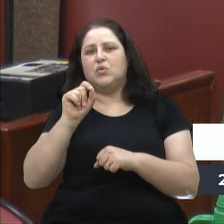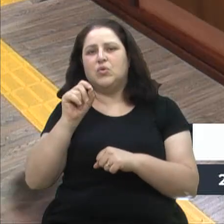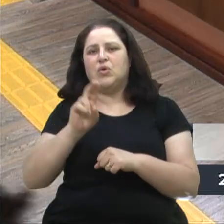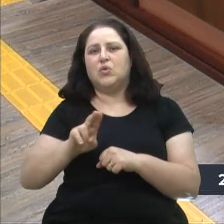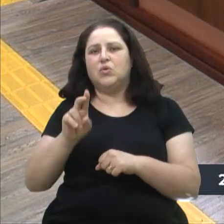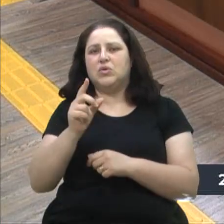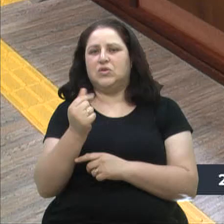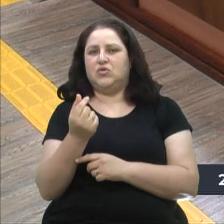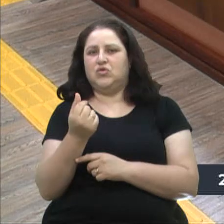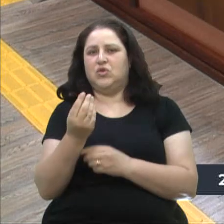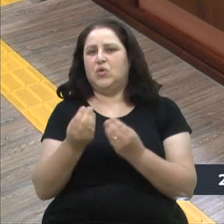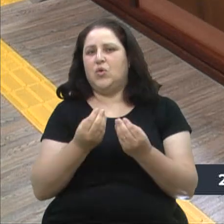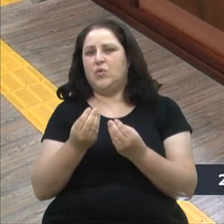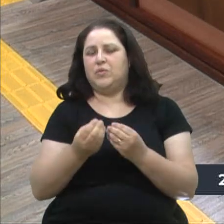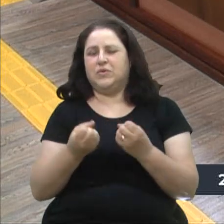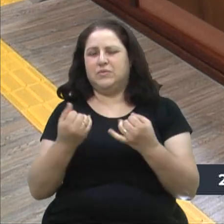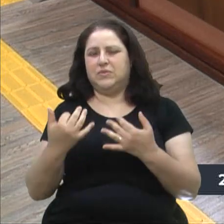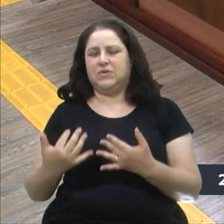isso, obrigada.